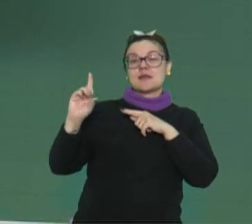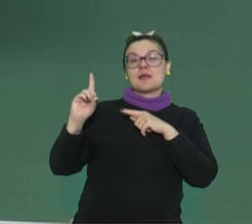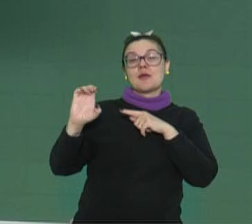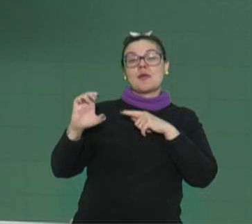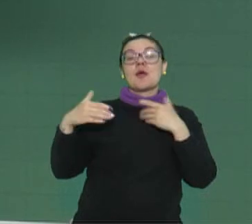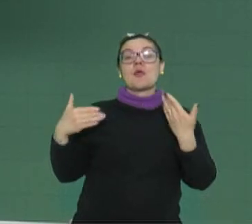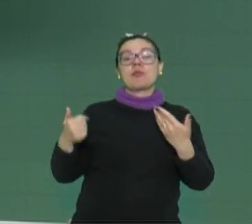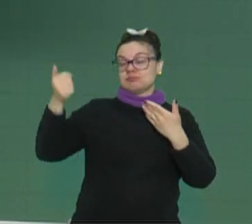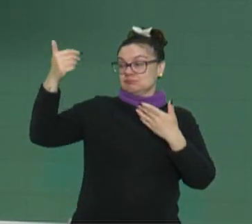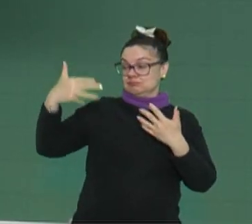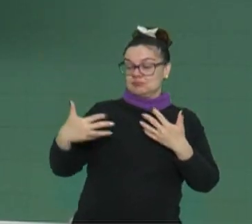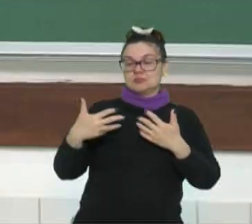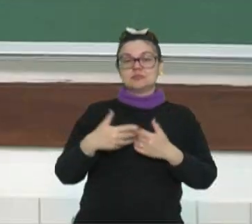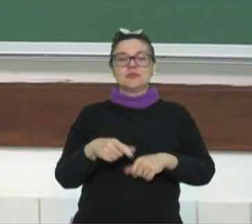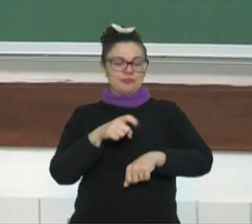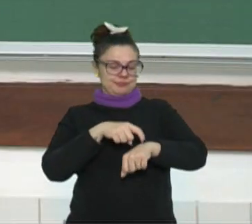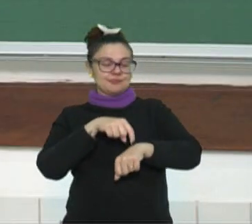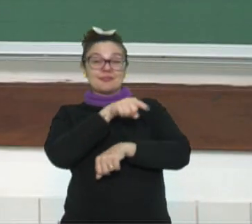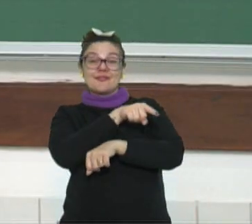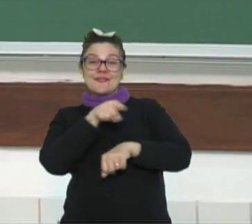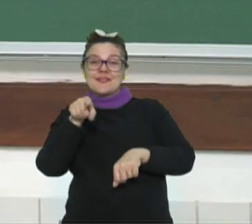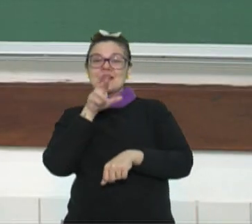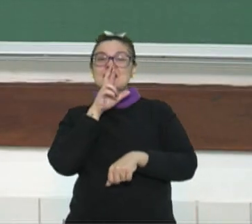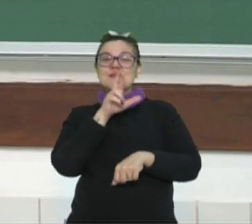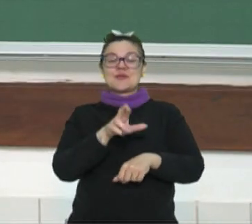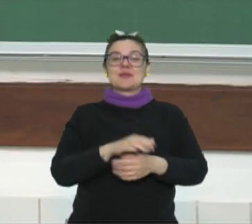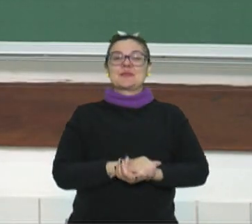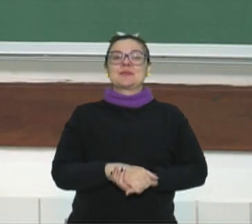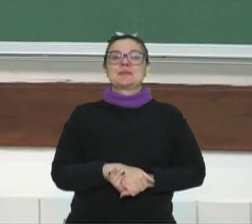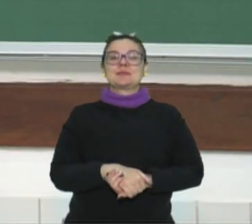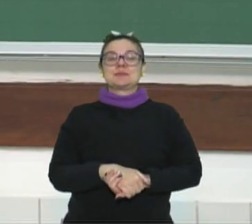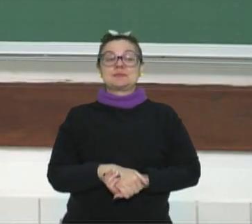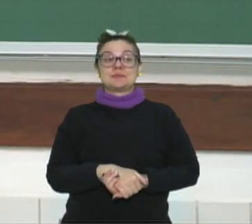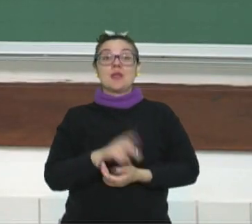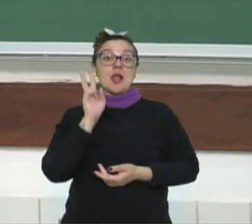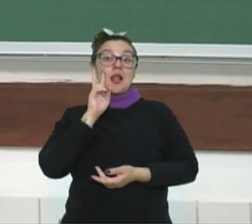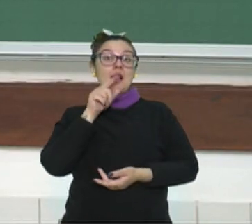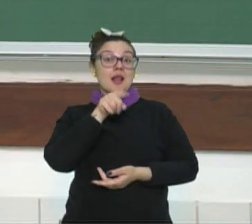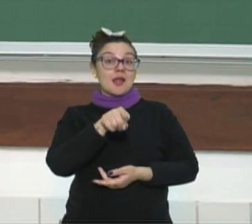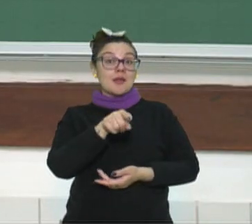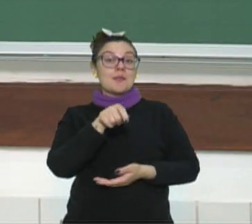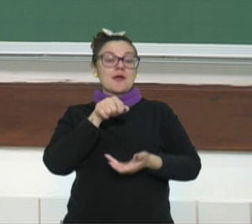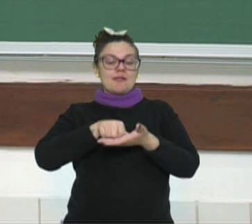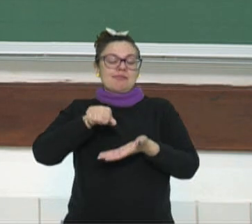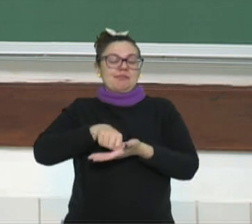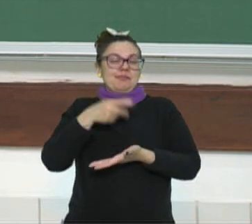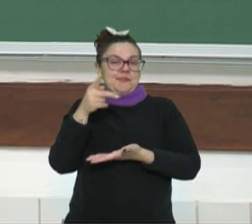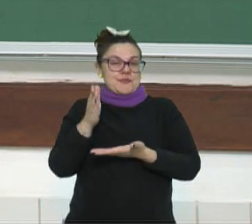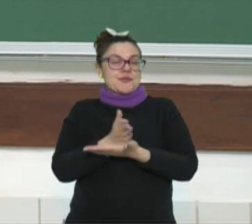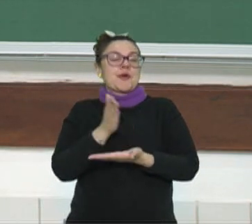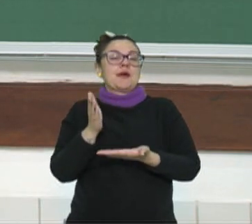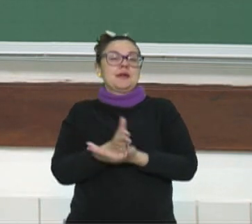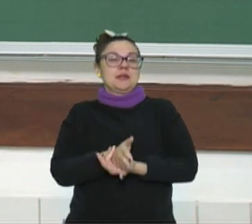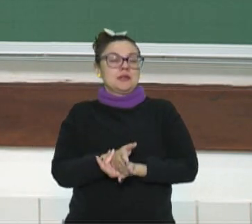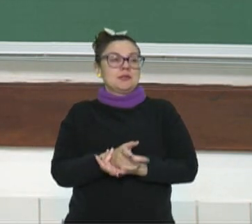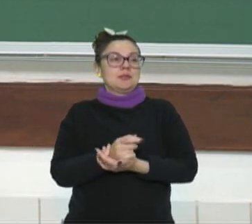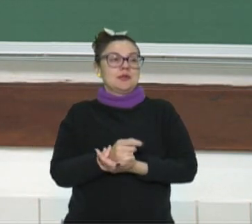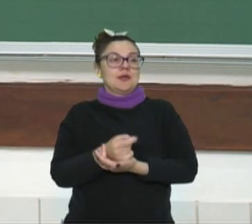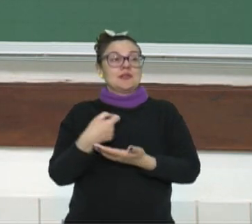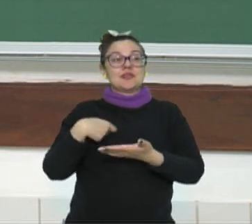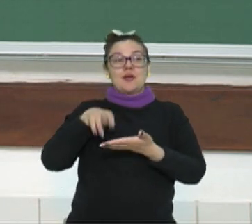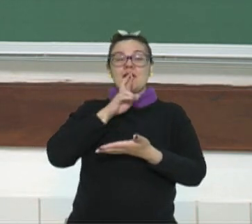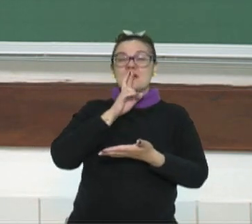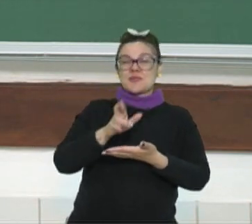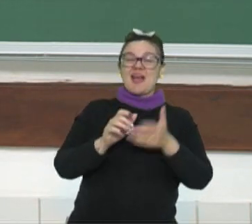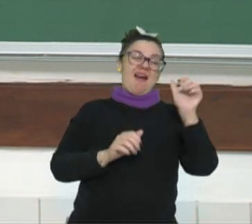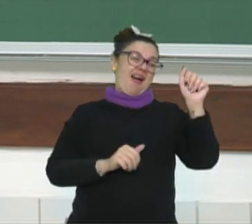moral kantiana? Então, alguns minutinhos aí para você dar essa resposta. Lembrando, faça as suas anotações, né, para não ficar somente a